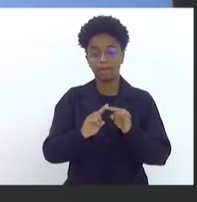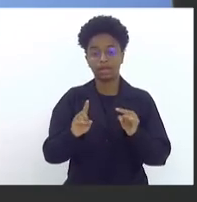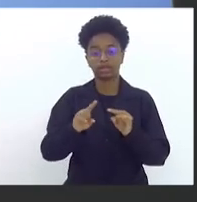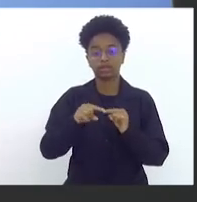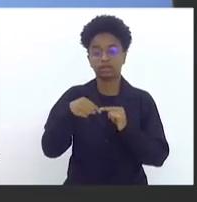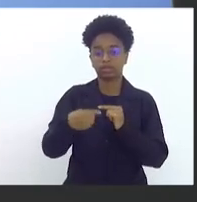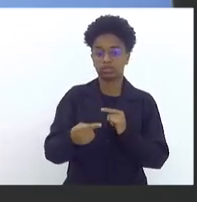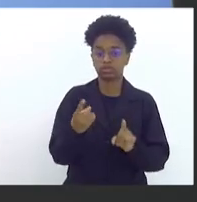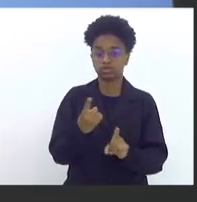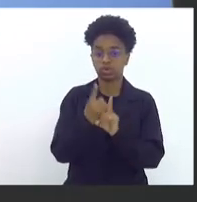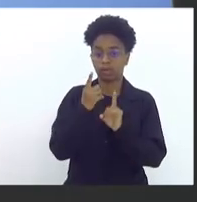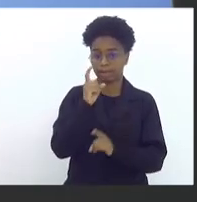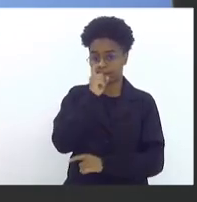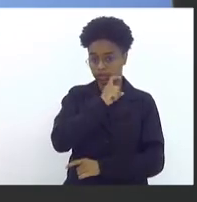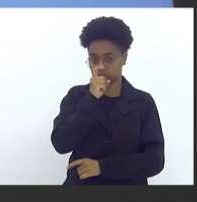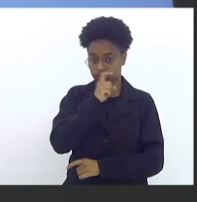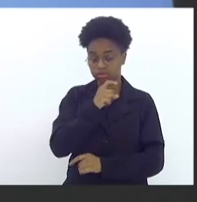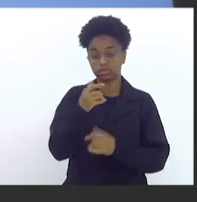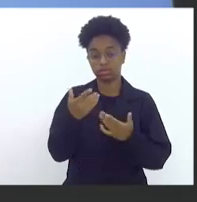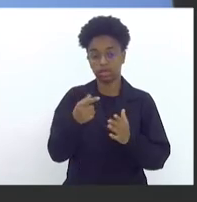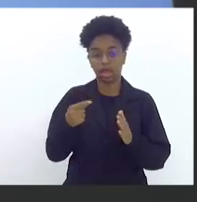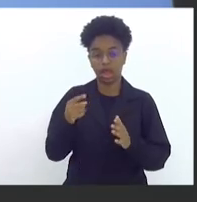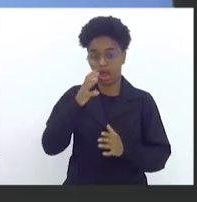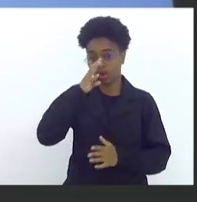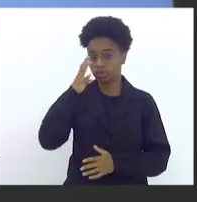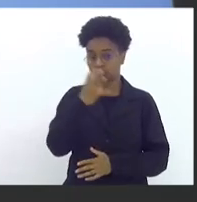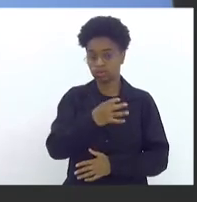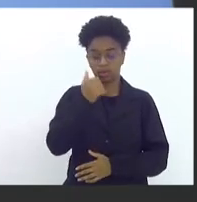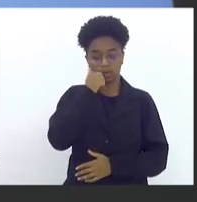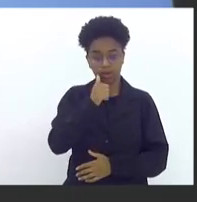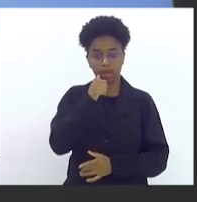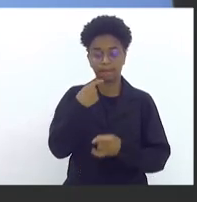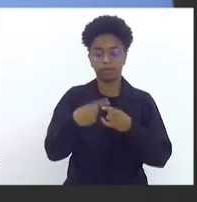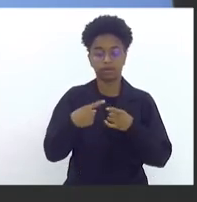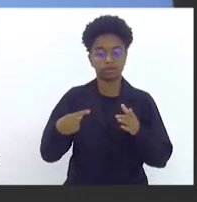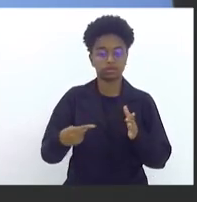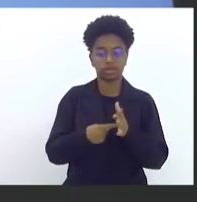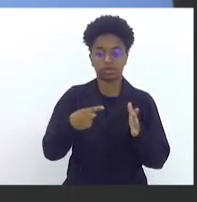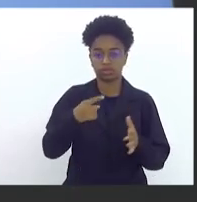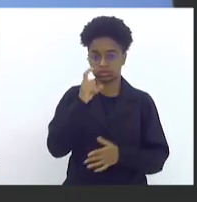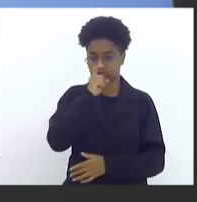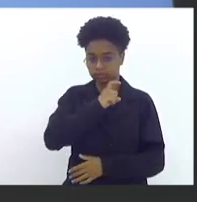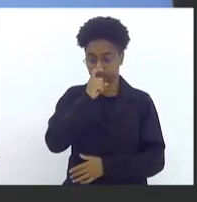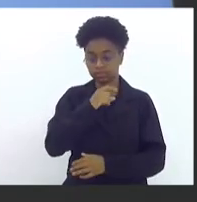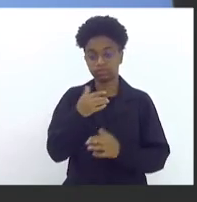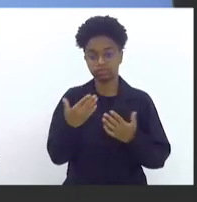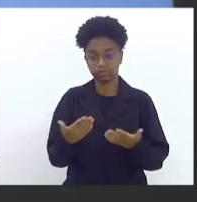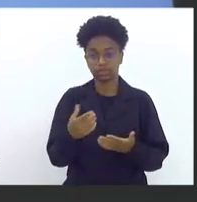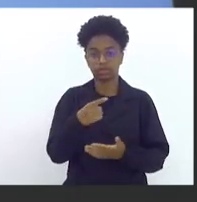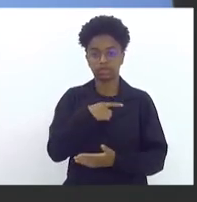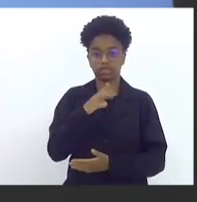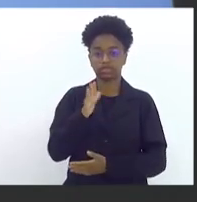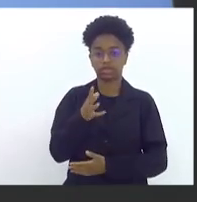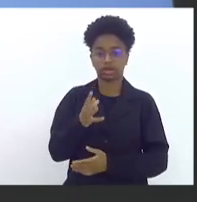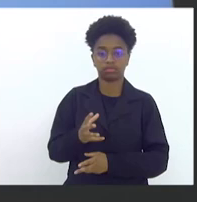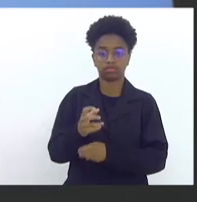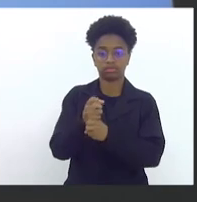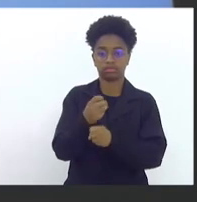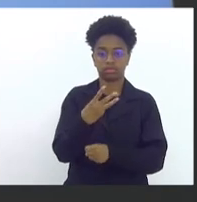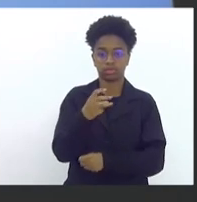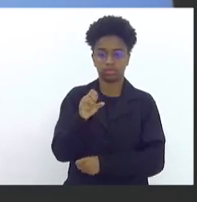descobre que era mentira e acabou acusando da mulher por denunciação caluniosa em seis anos nós tivemos 38 casos